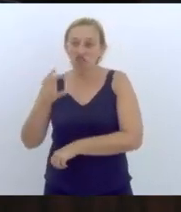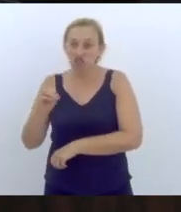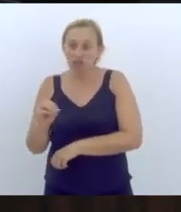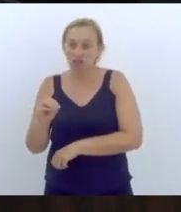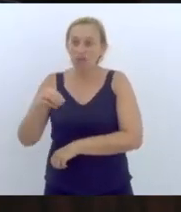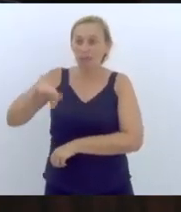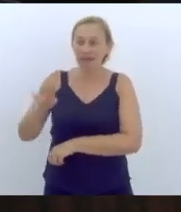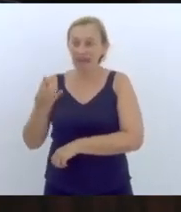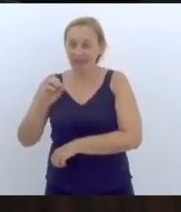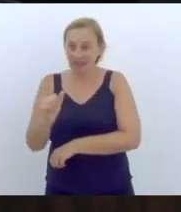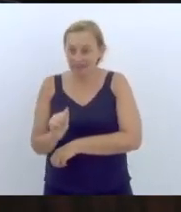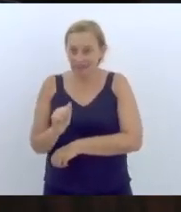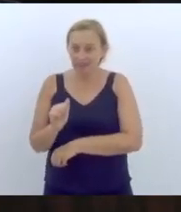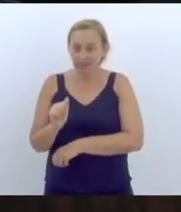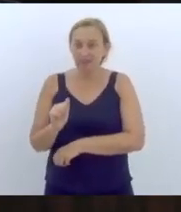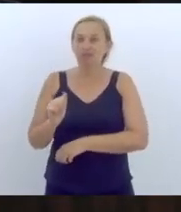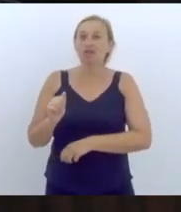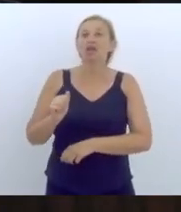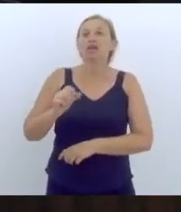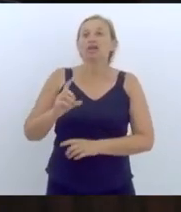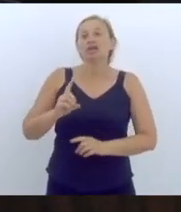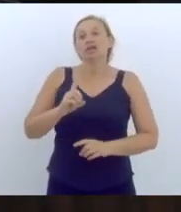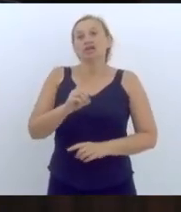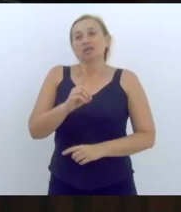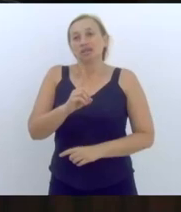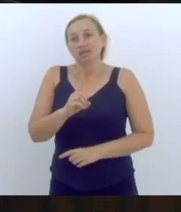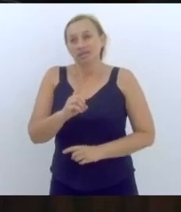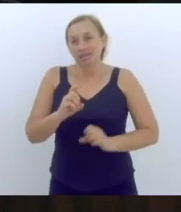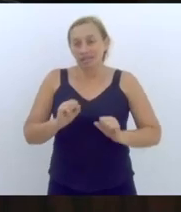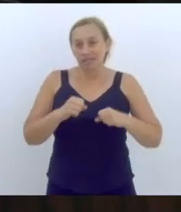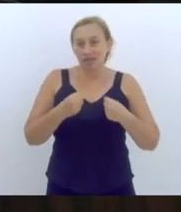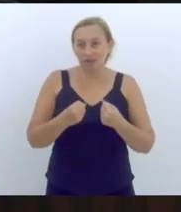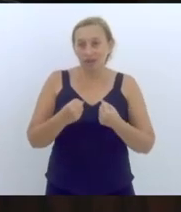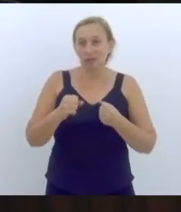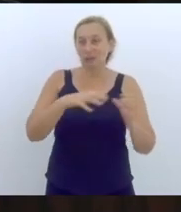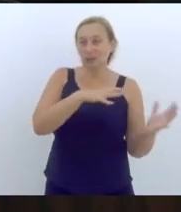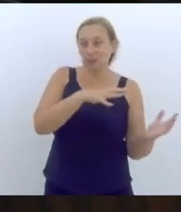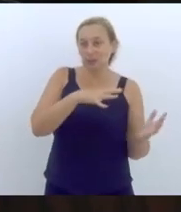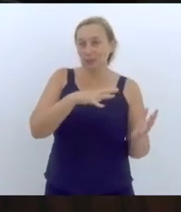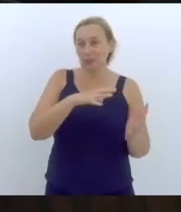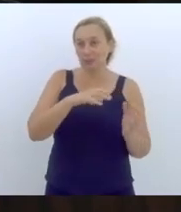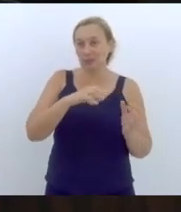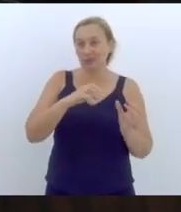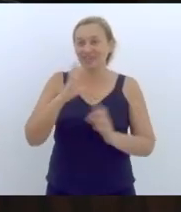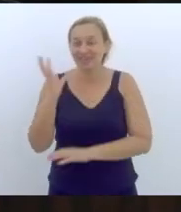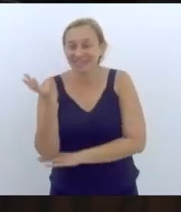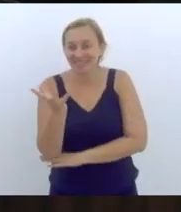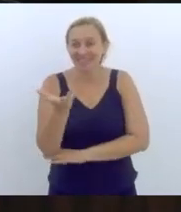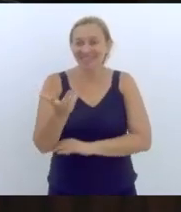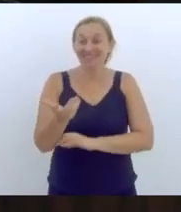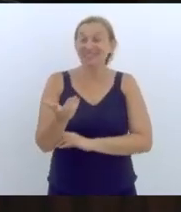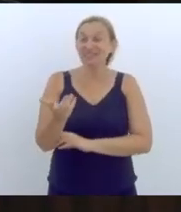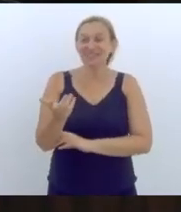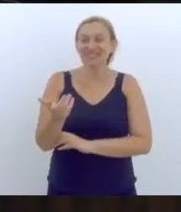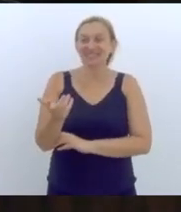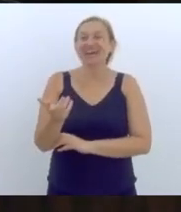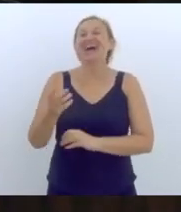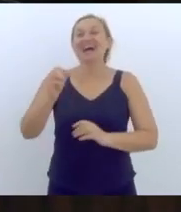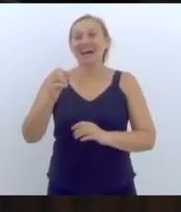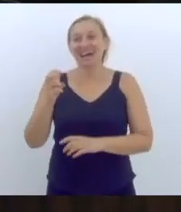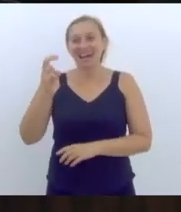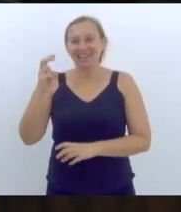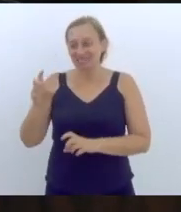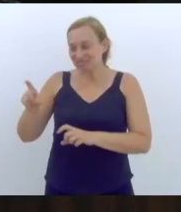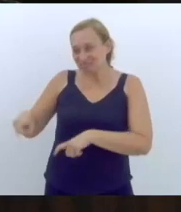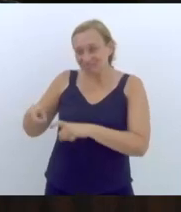relator original. De defesa do meio ambiente, favorável com a emenda da Comissão de Constituição e Justiça. De agricultura, pecuária